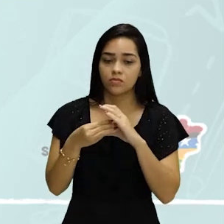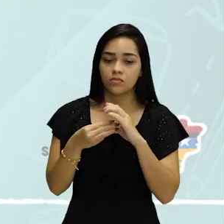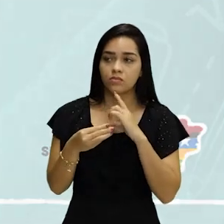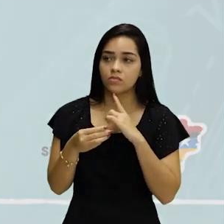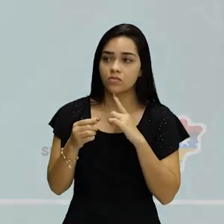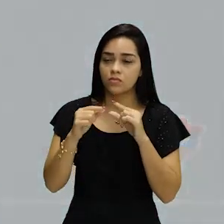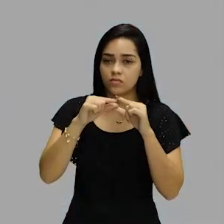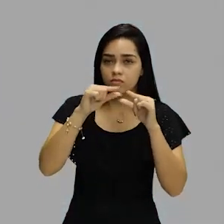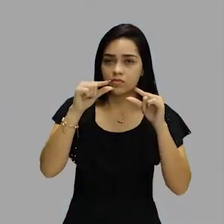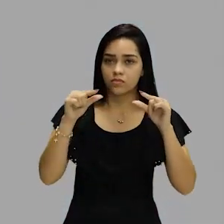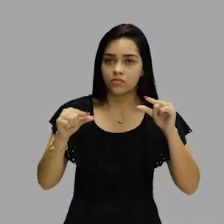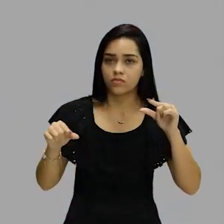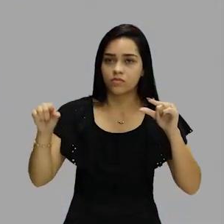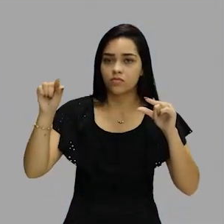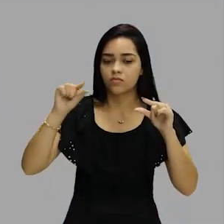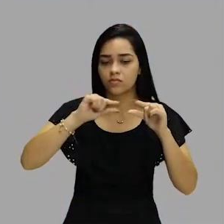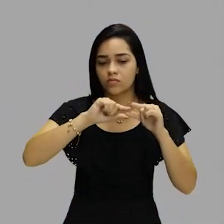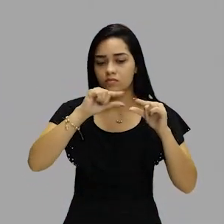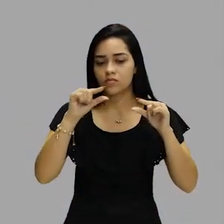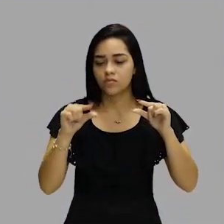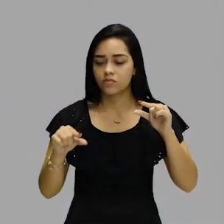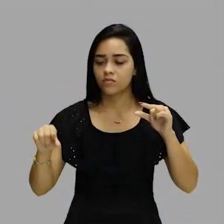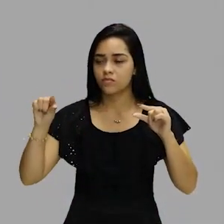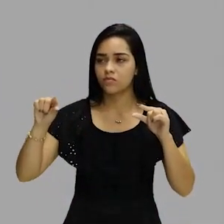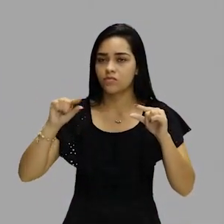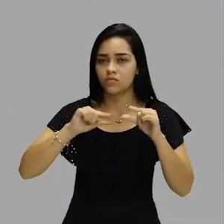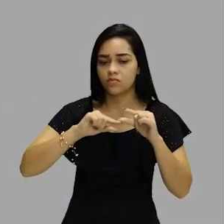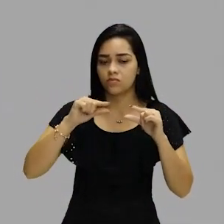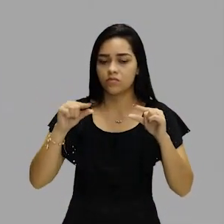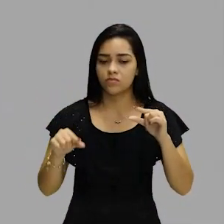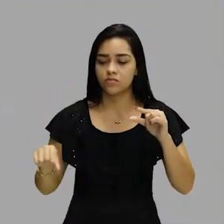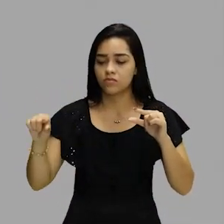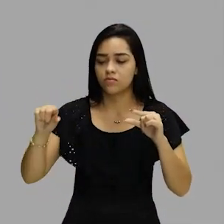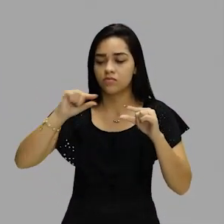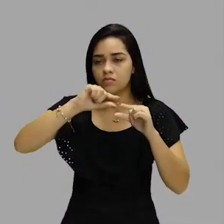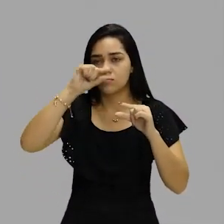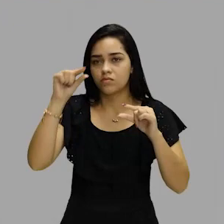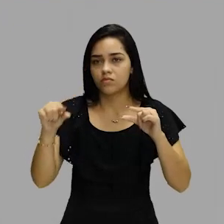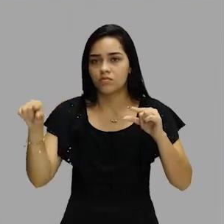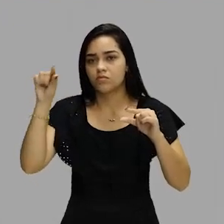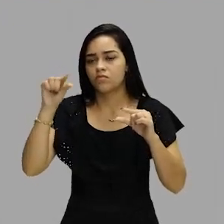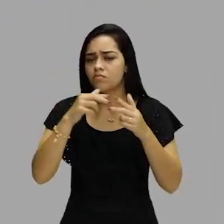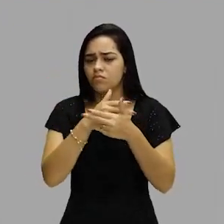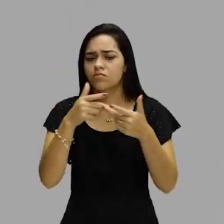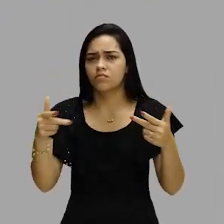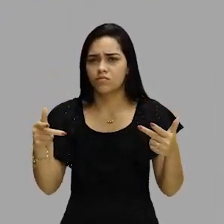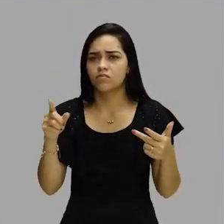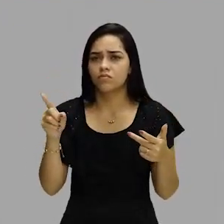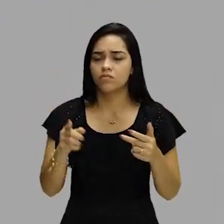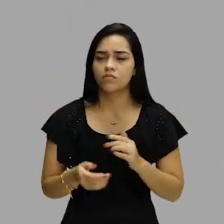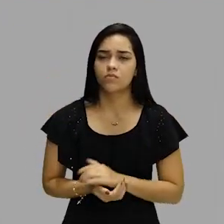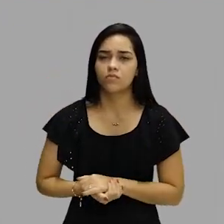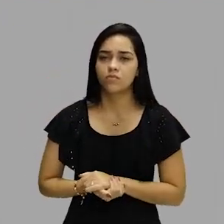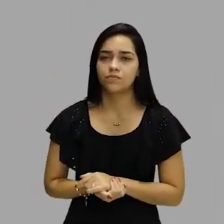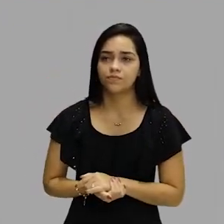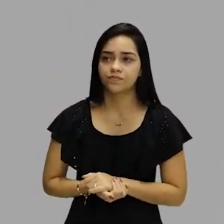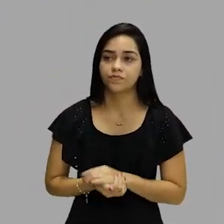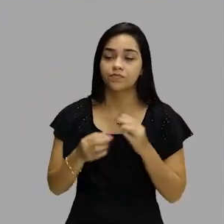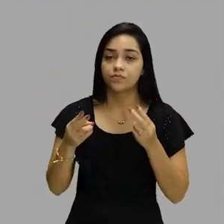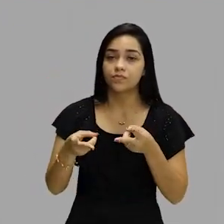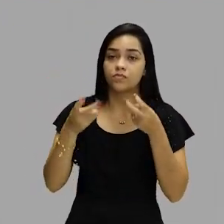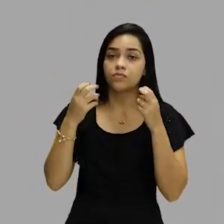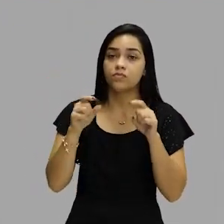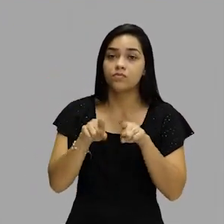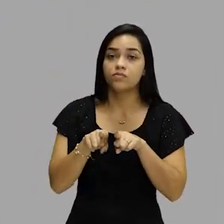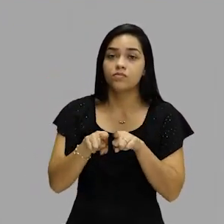uma célula, aqui é outra célula, aqui e aqui. Tem várias aqui, certo?